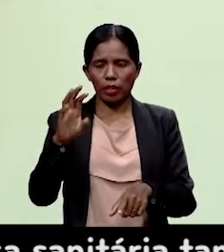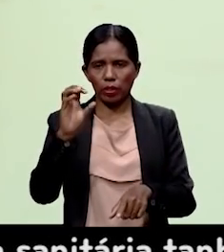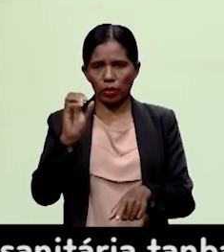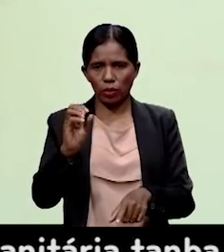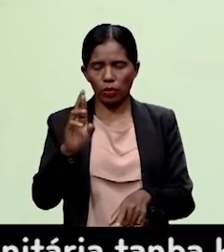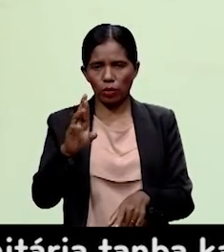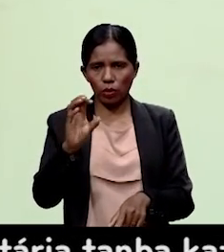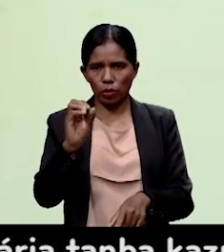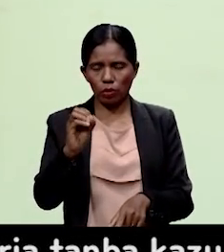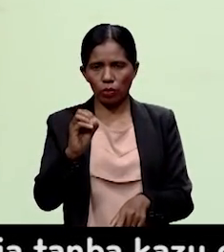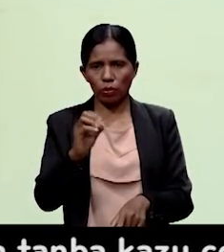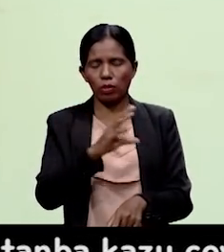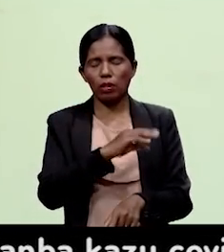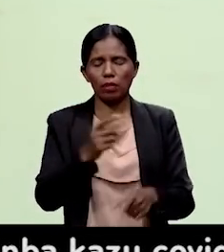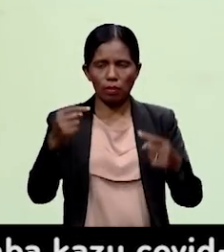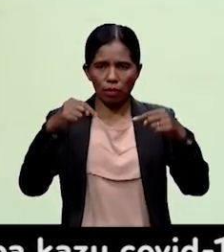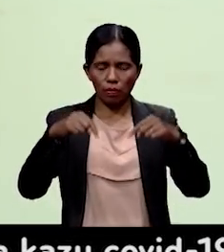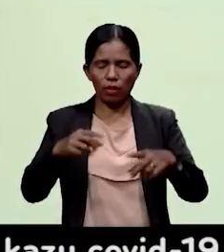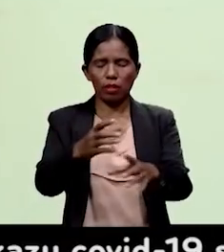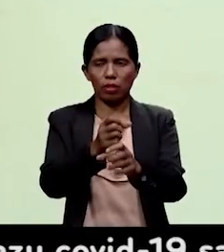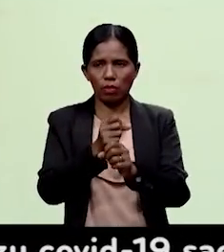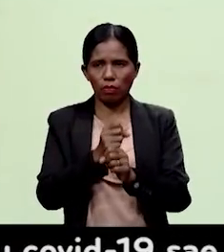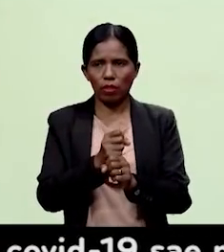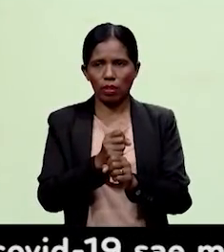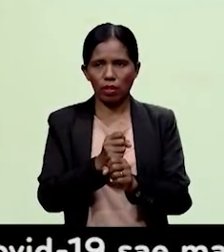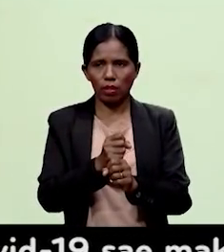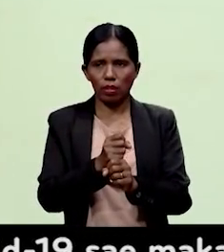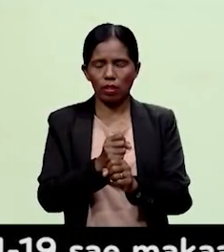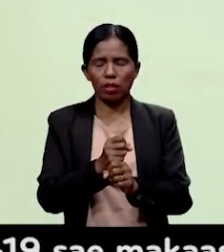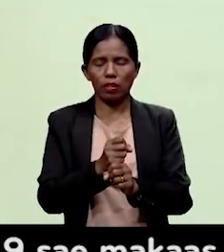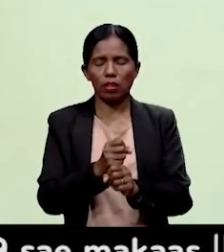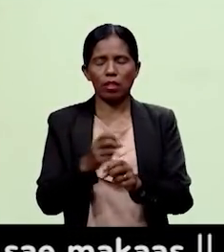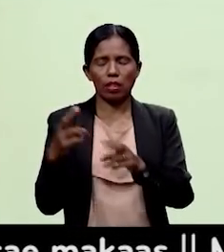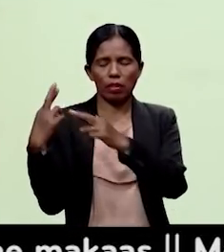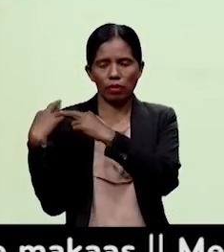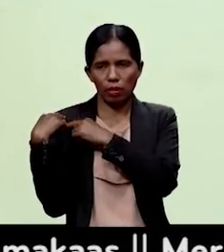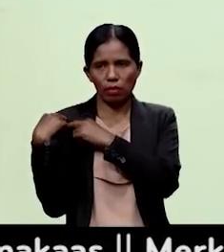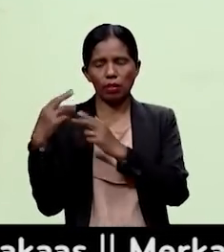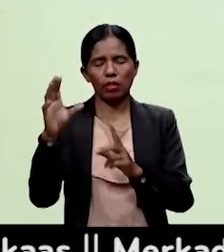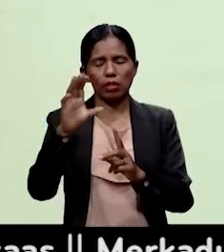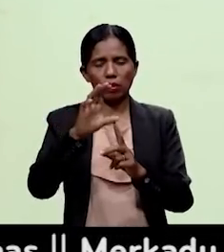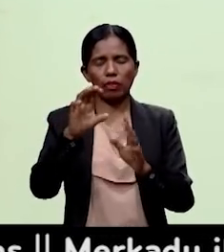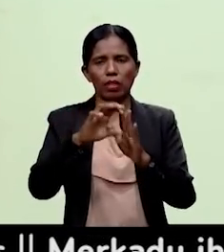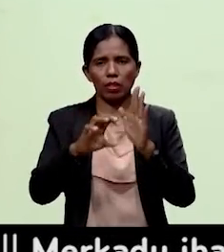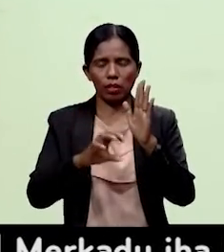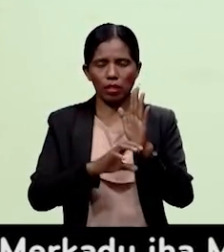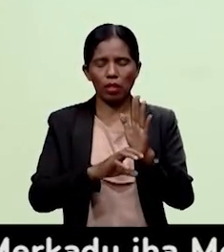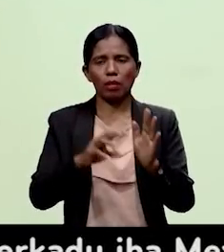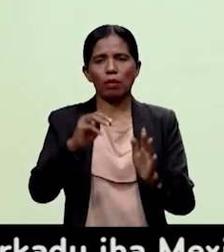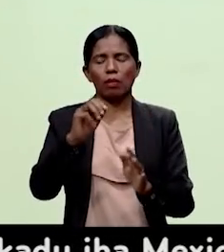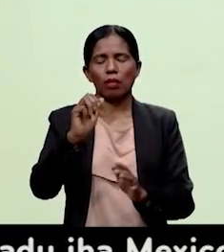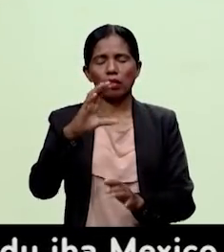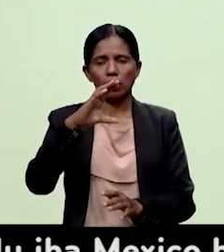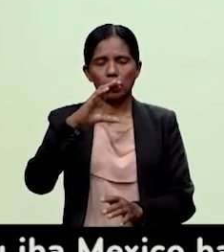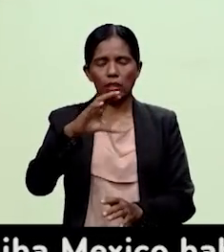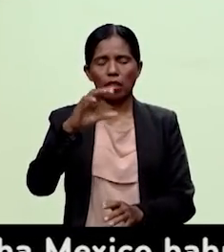Fui, nia maxei mai assume fale pasta ca posição de chefe de Estado-Maior. E da nene los problemas, nene normal e